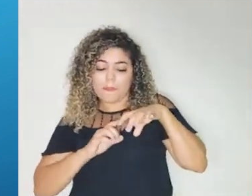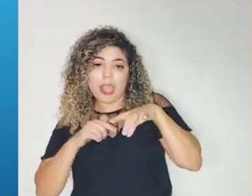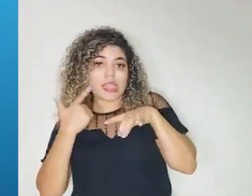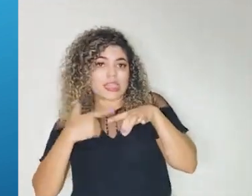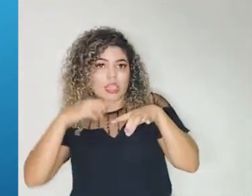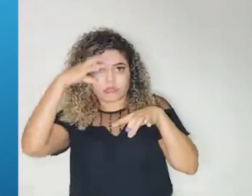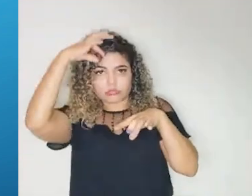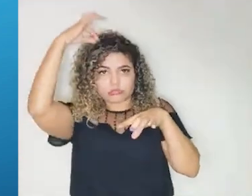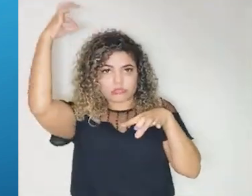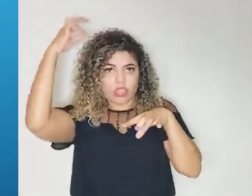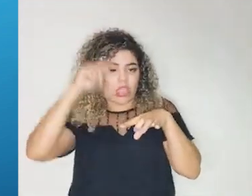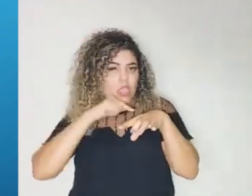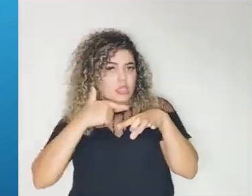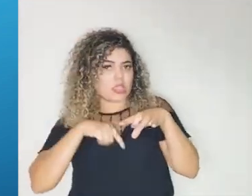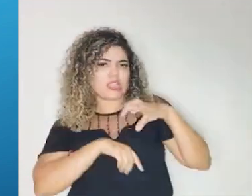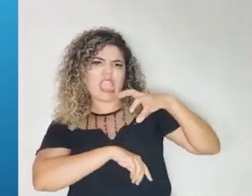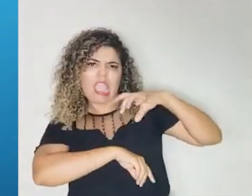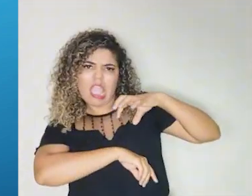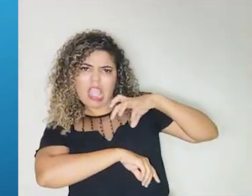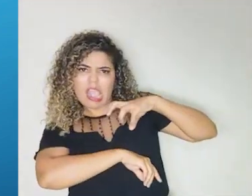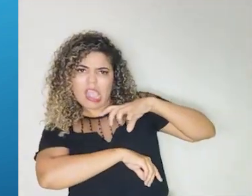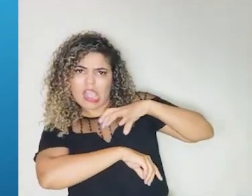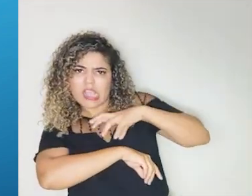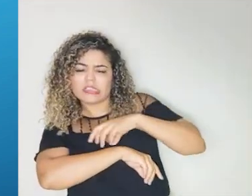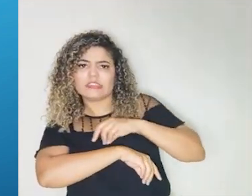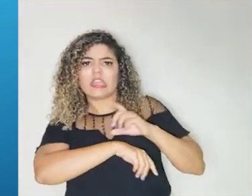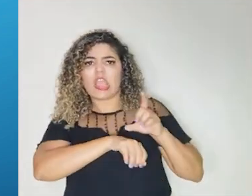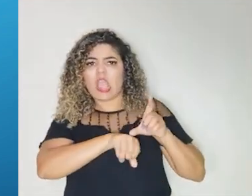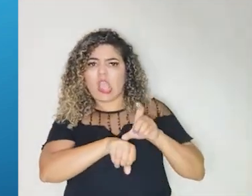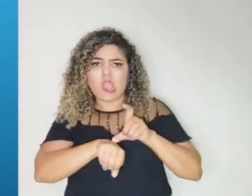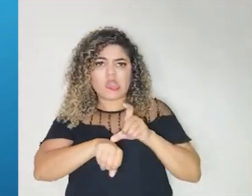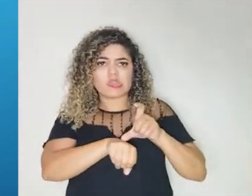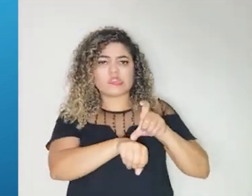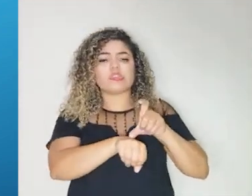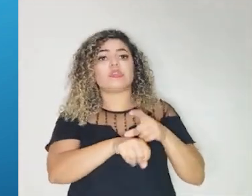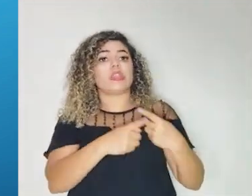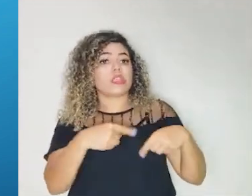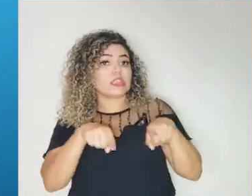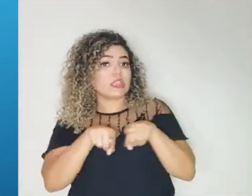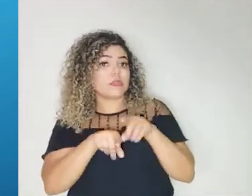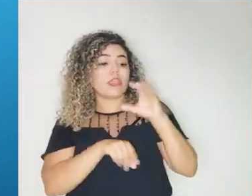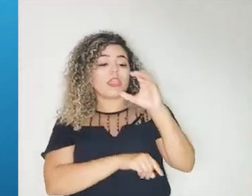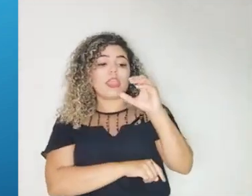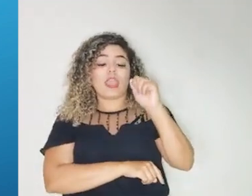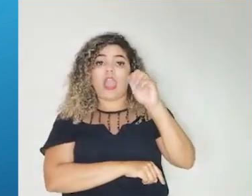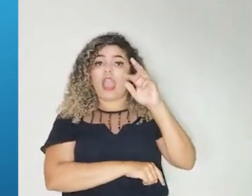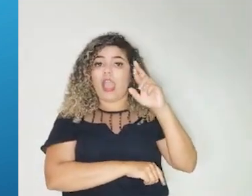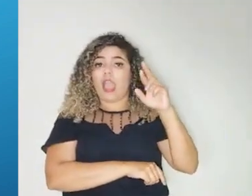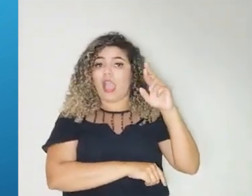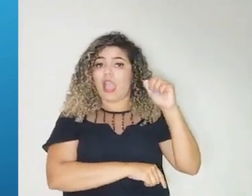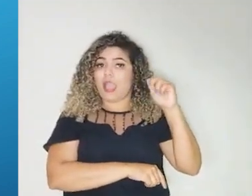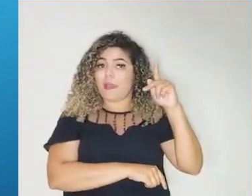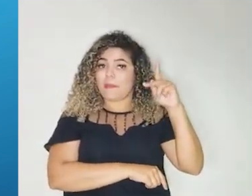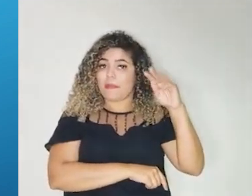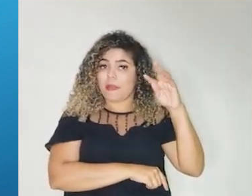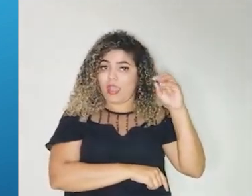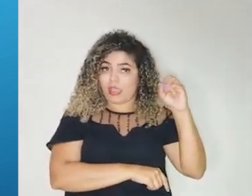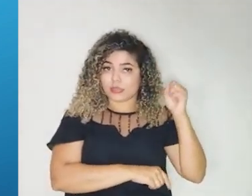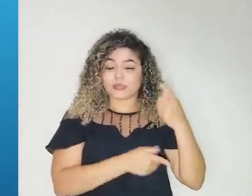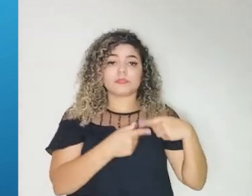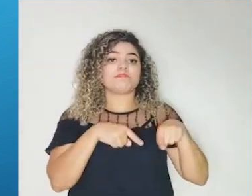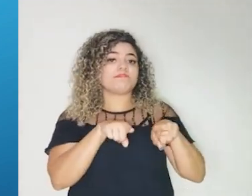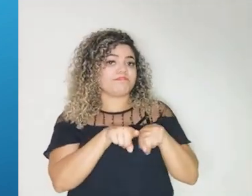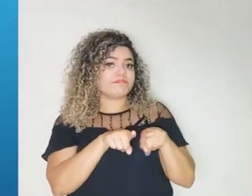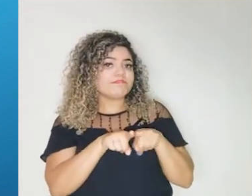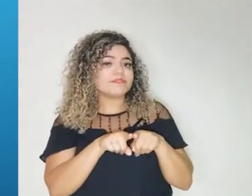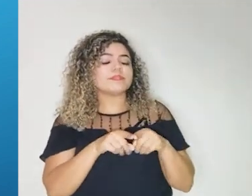Como representantes, nós temos aqui as aranhas, os escorpiões, os carrapatos, que muitos pensam ser insetos, mas na verdade estão classificados